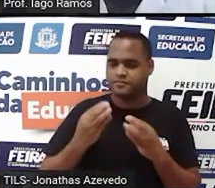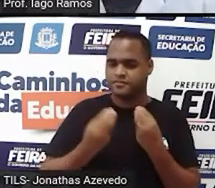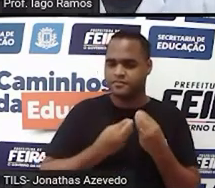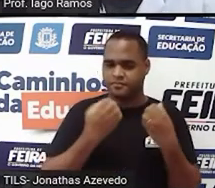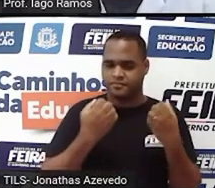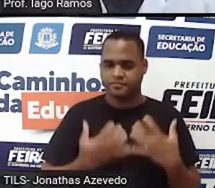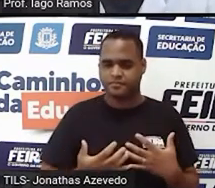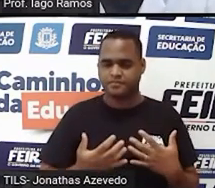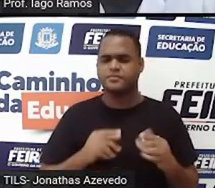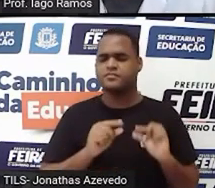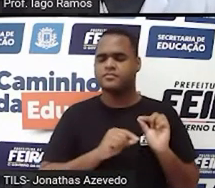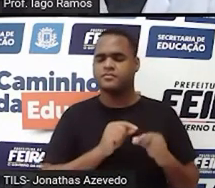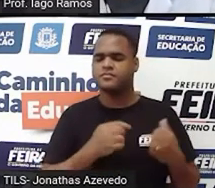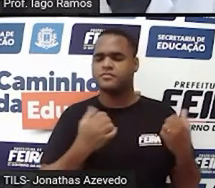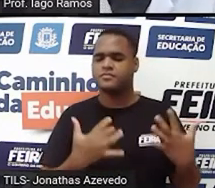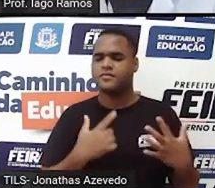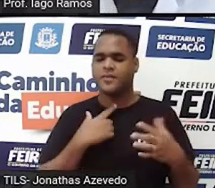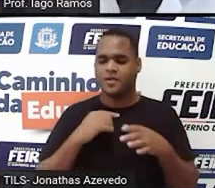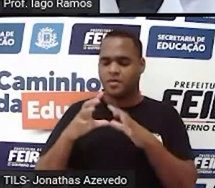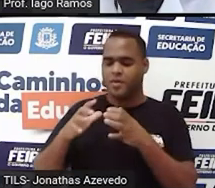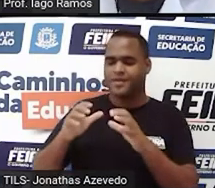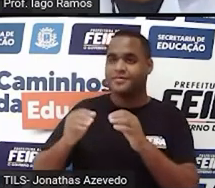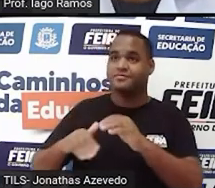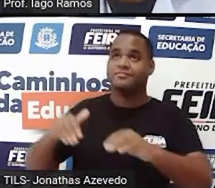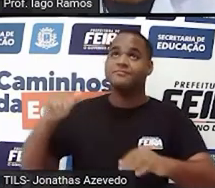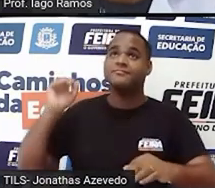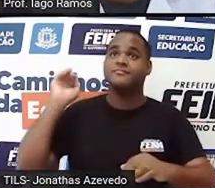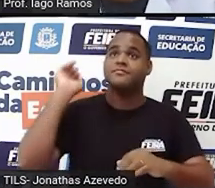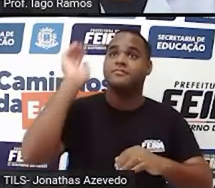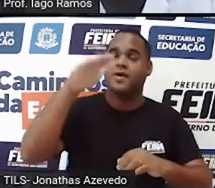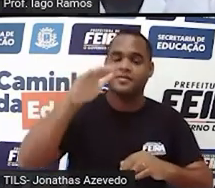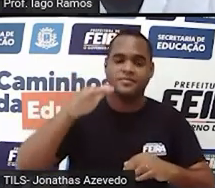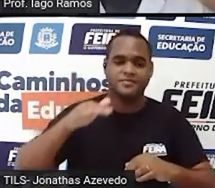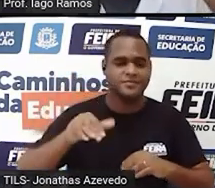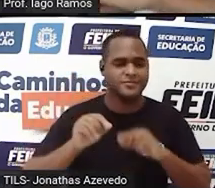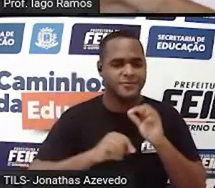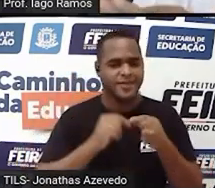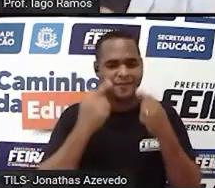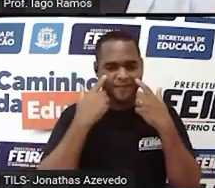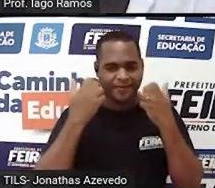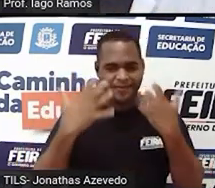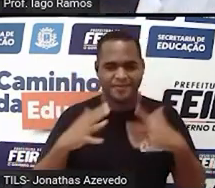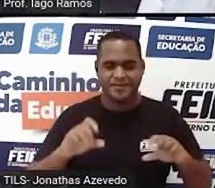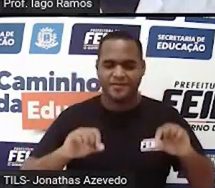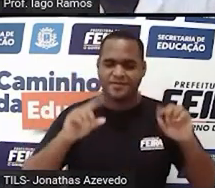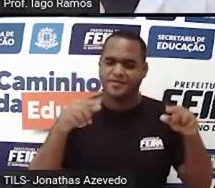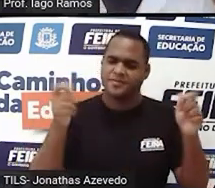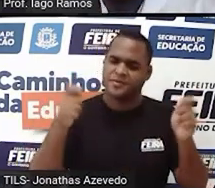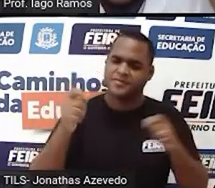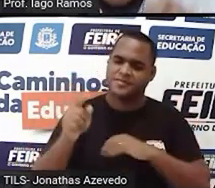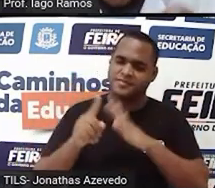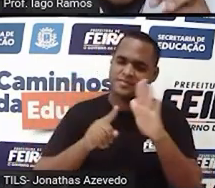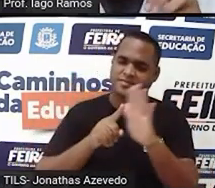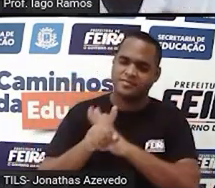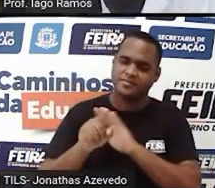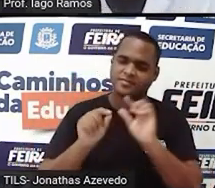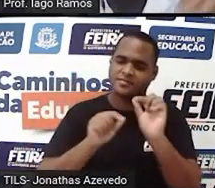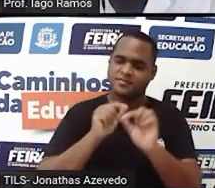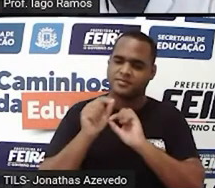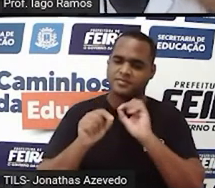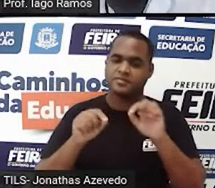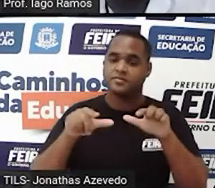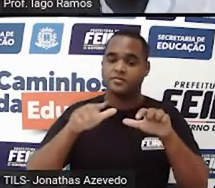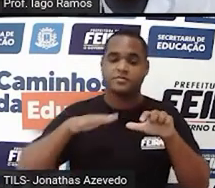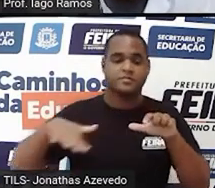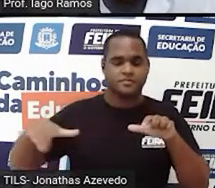Uma bola de vôlei Velho isso é uma bola de vôlei que aparece aí na tela então se eu te perguntasse assim ó quanto de